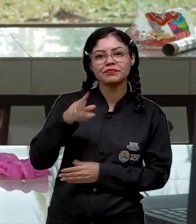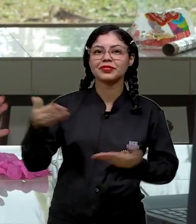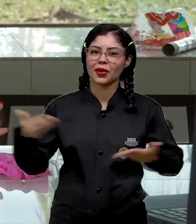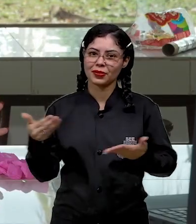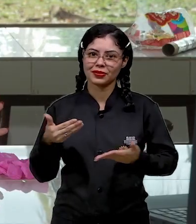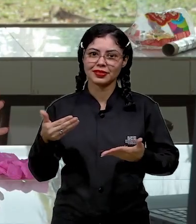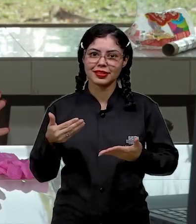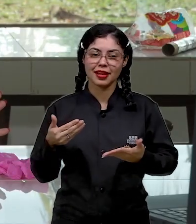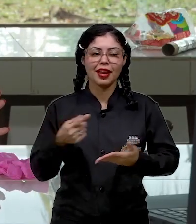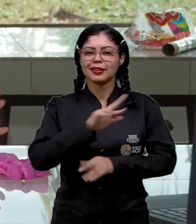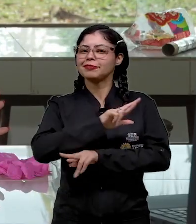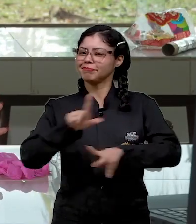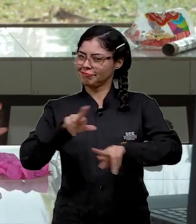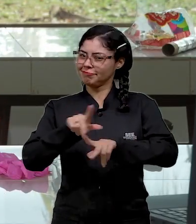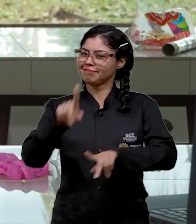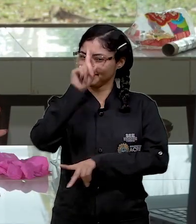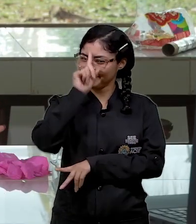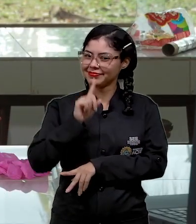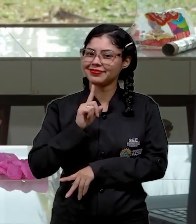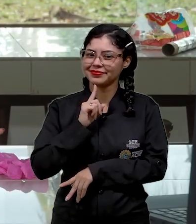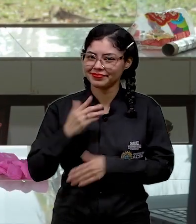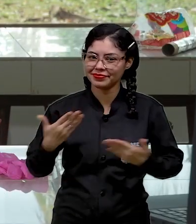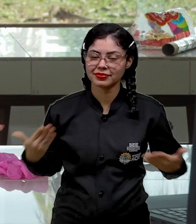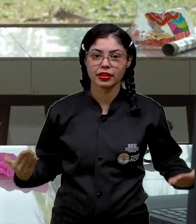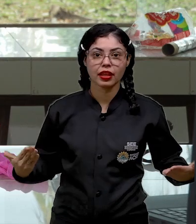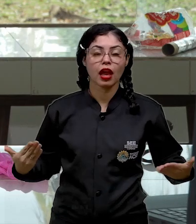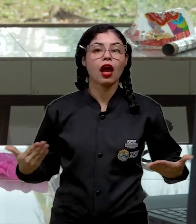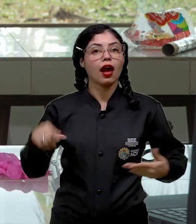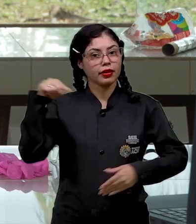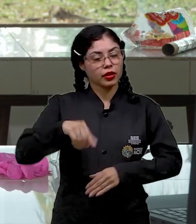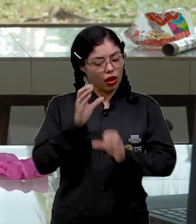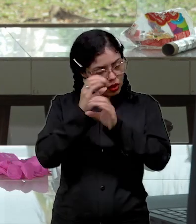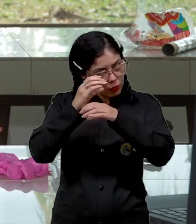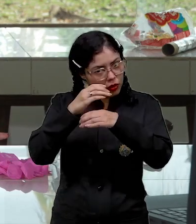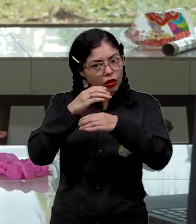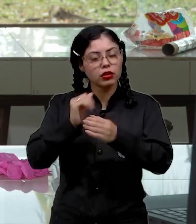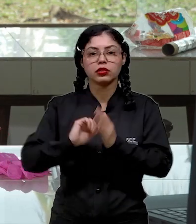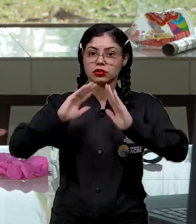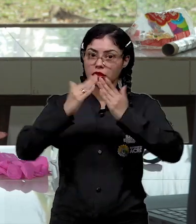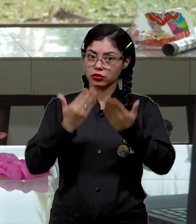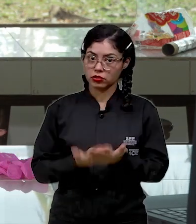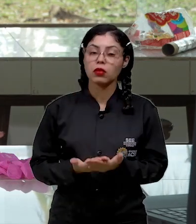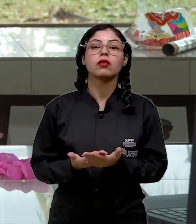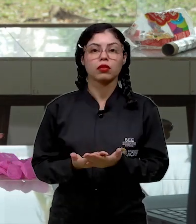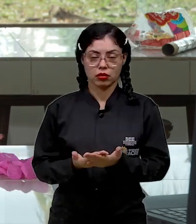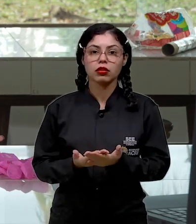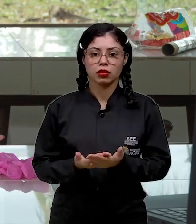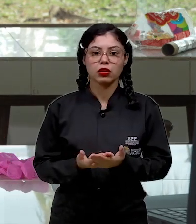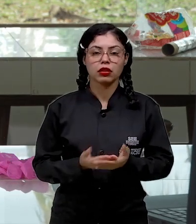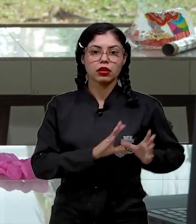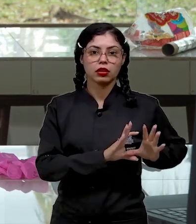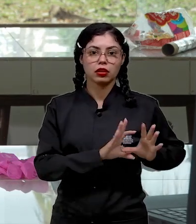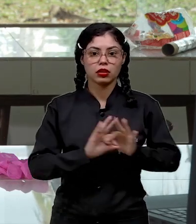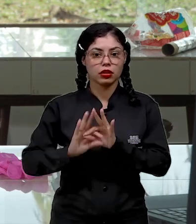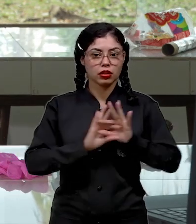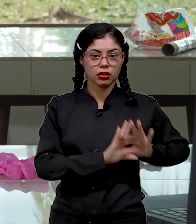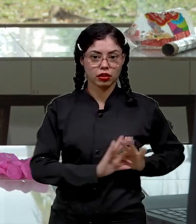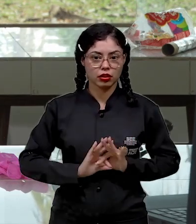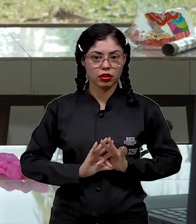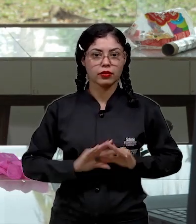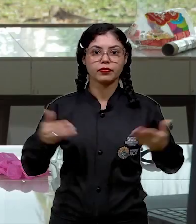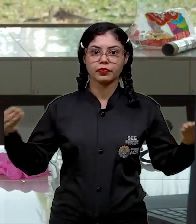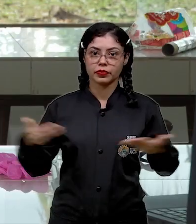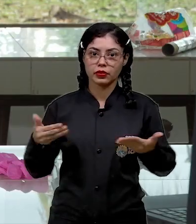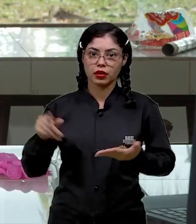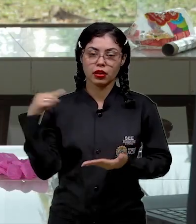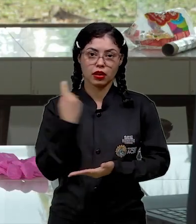está num cenário um pouco diferente. Estamos aqui no laboratório da Escola Armando Nogueira. E a gente vai fazer hoje a